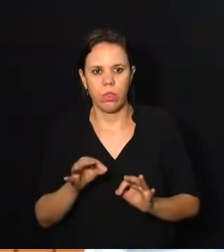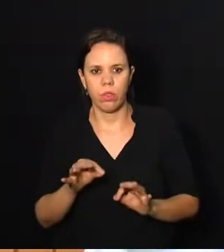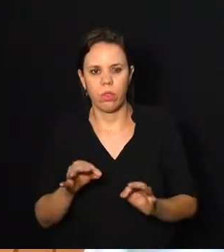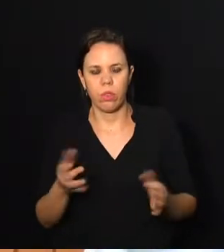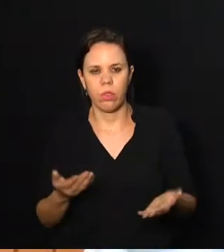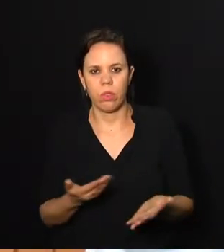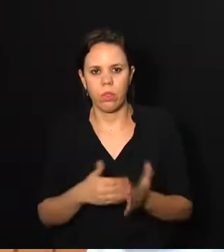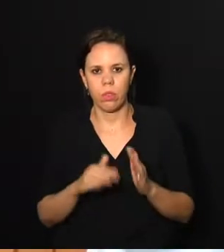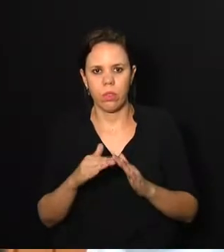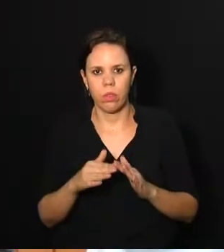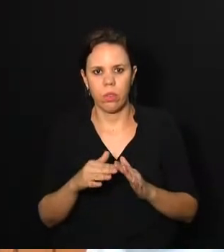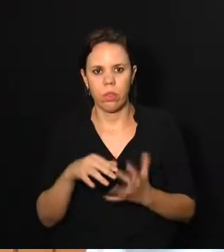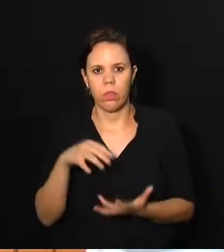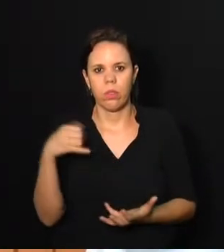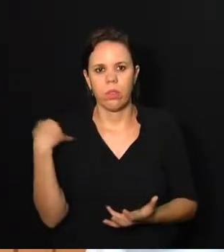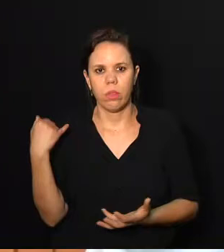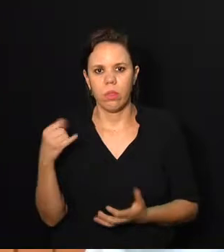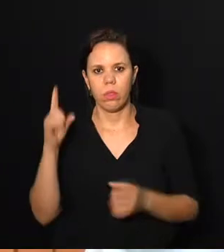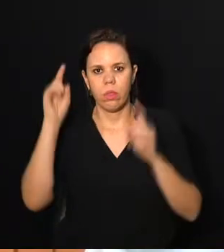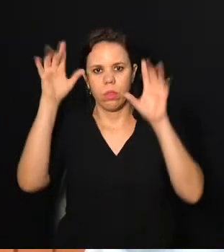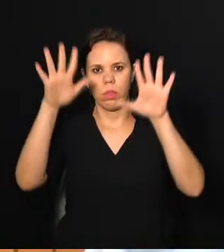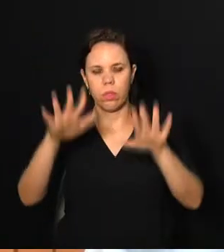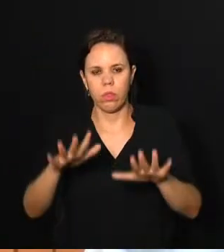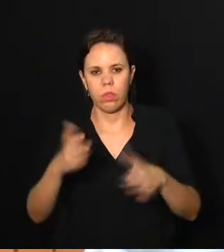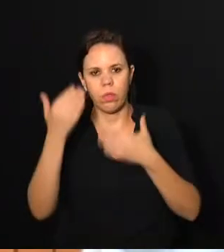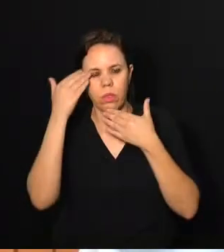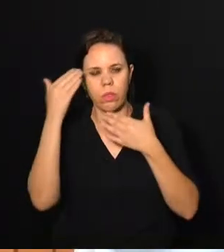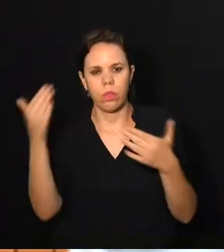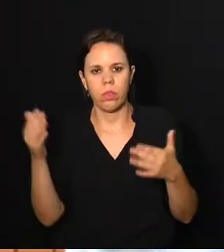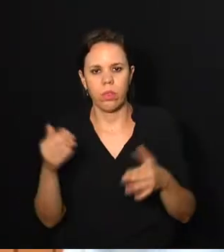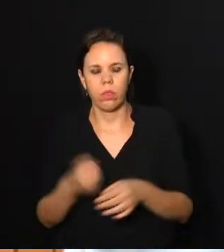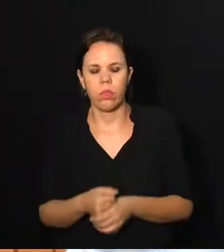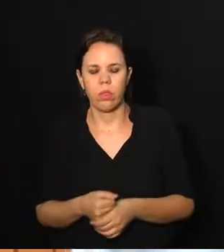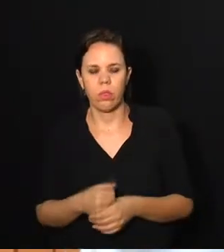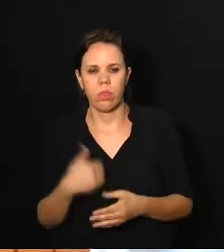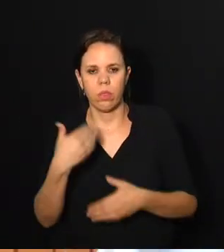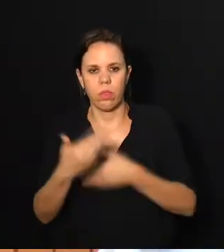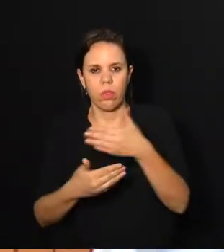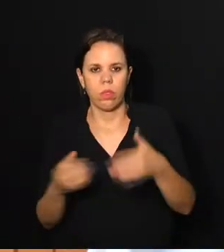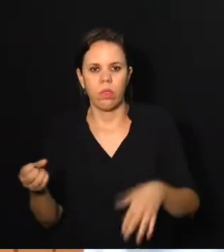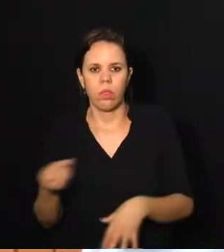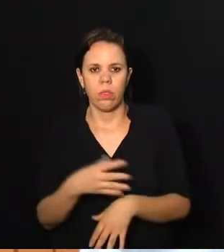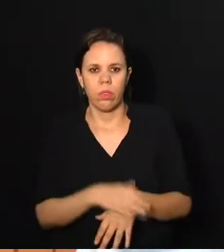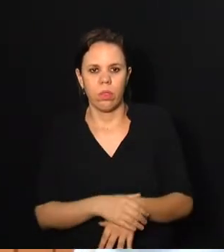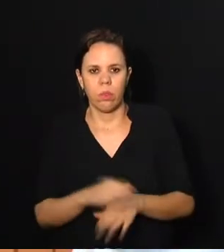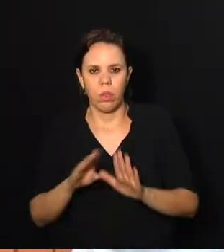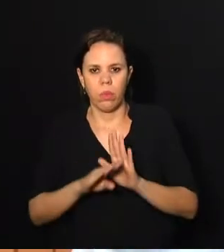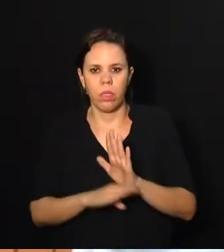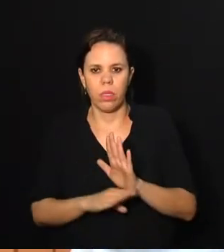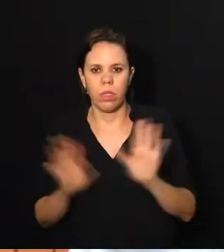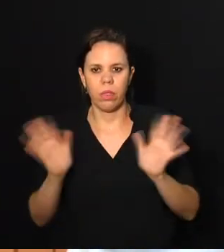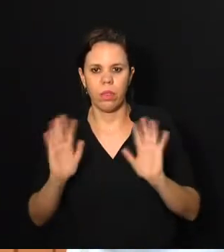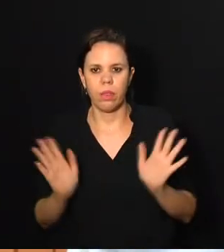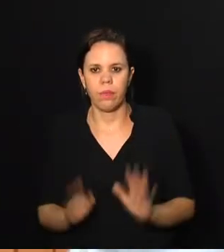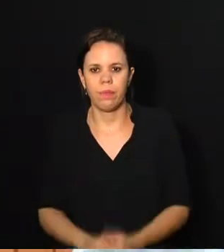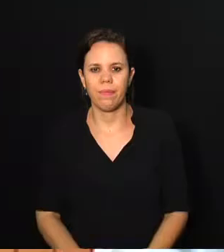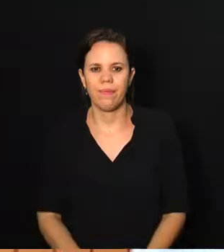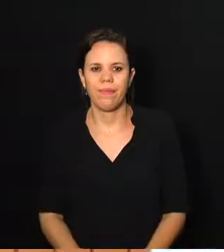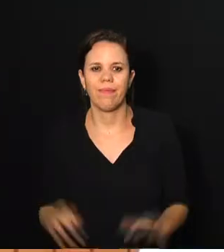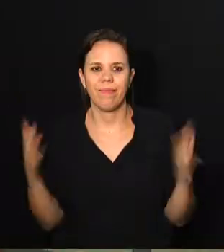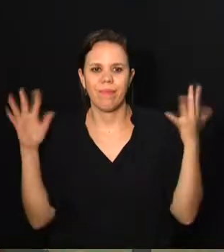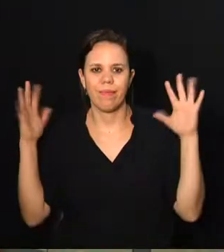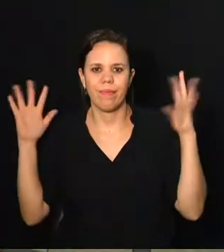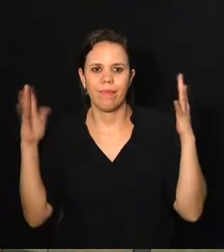creche para idosos. Deus acompanha todos, muito obrigado e até uma nova programação. Até logo, todos.